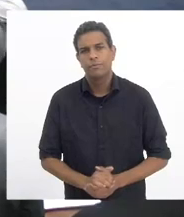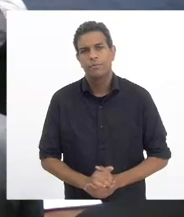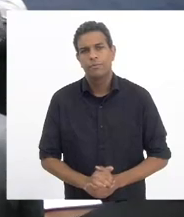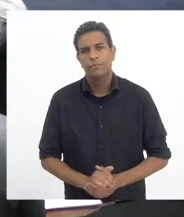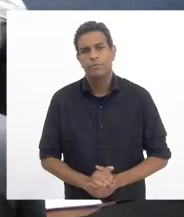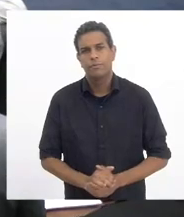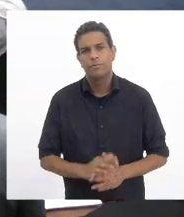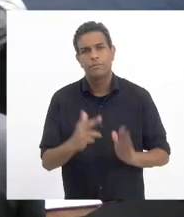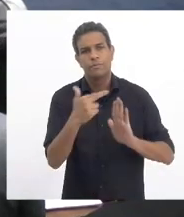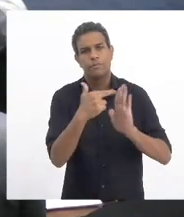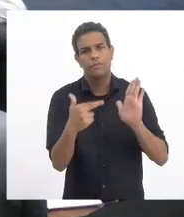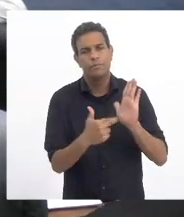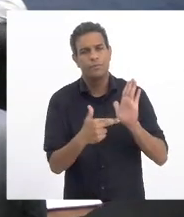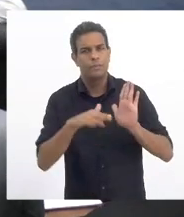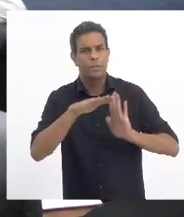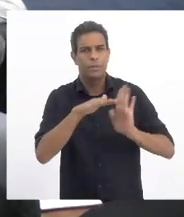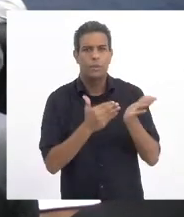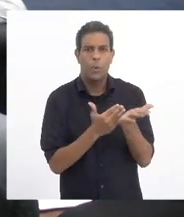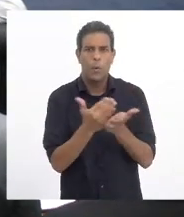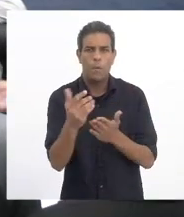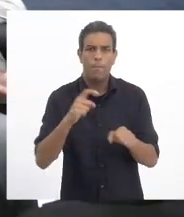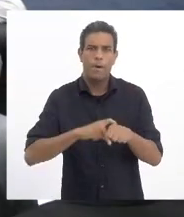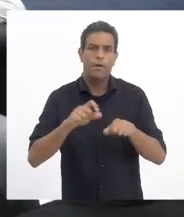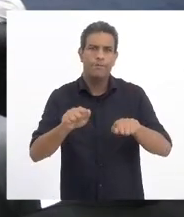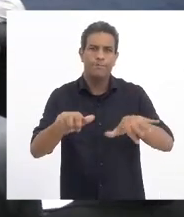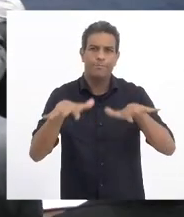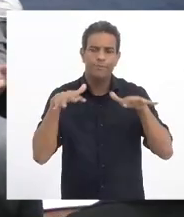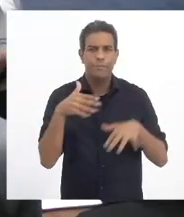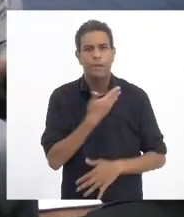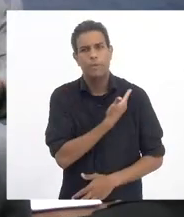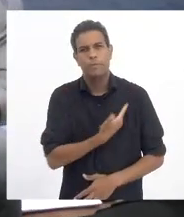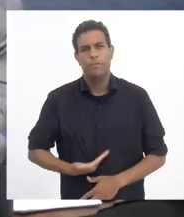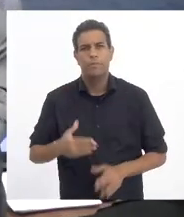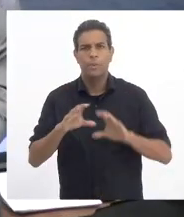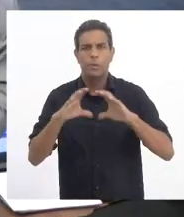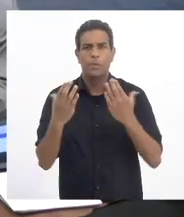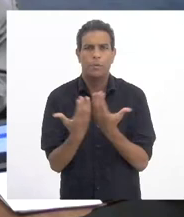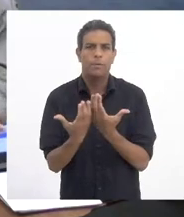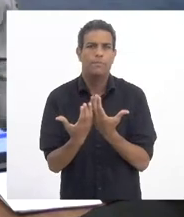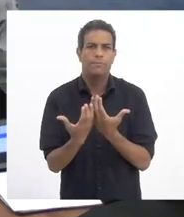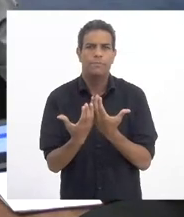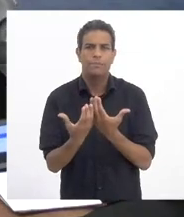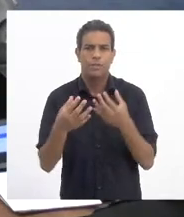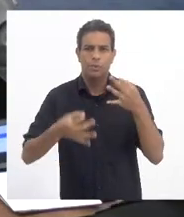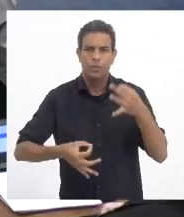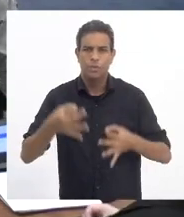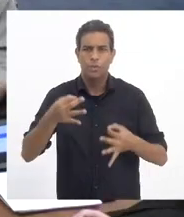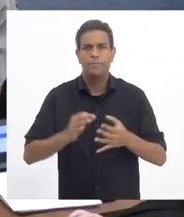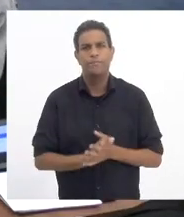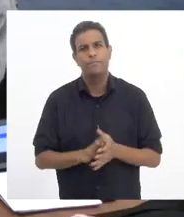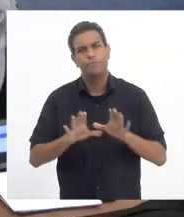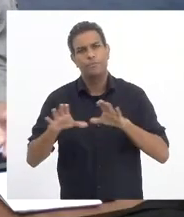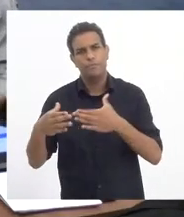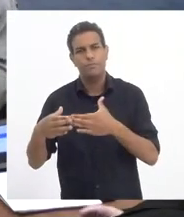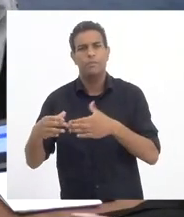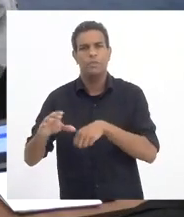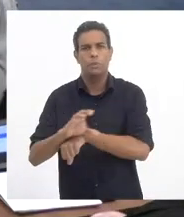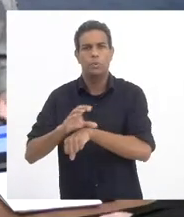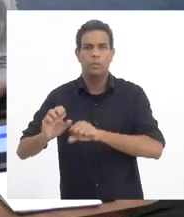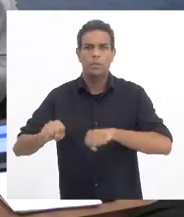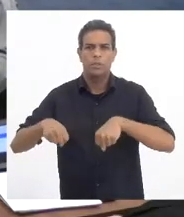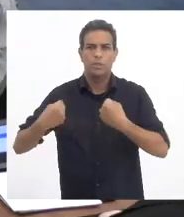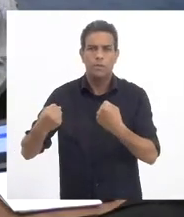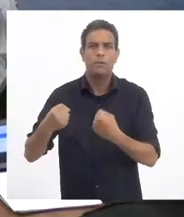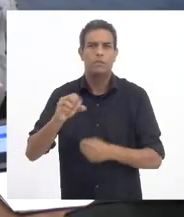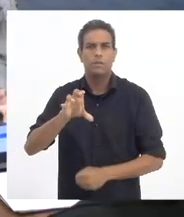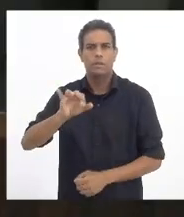Nos termos regimentais, damos início à audiência pública presencial da Comissão de Constituição e Justiça, em conjunto com a Comissão de Defesa Civil,